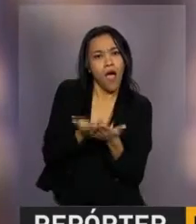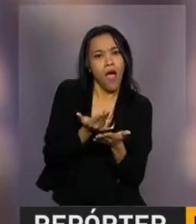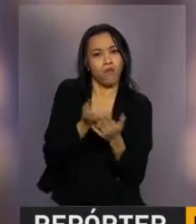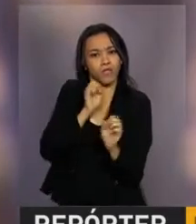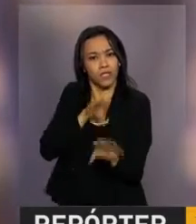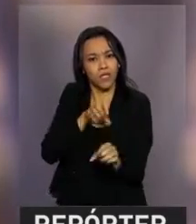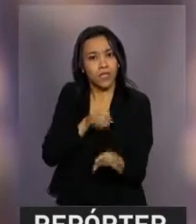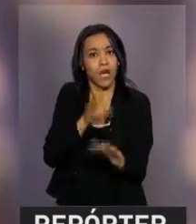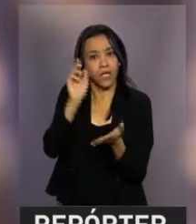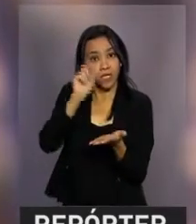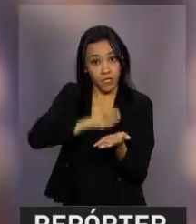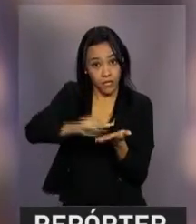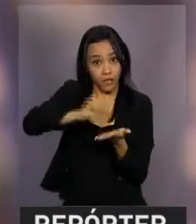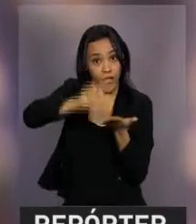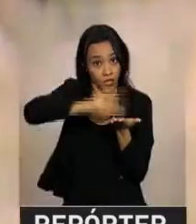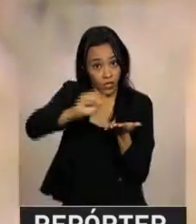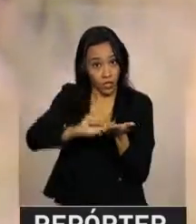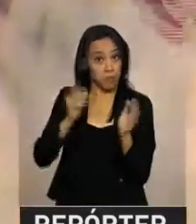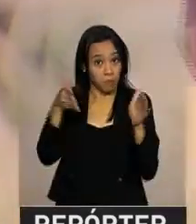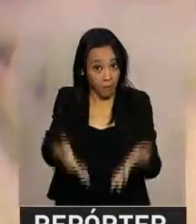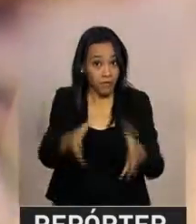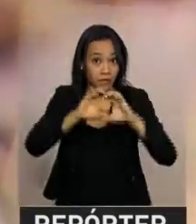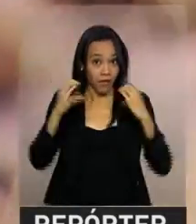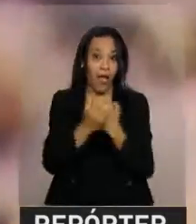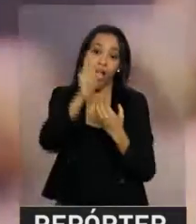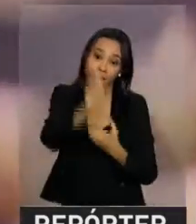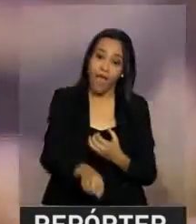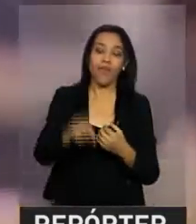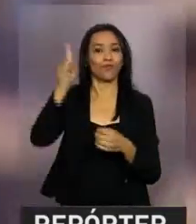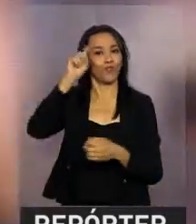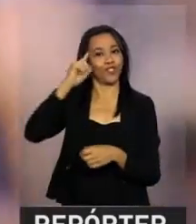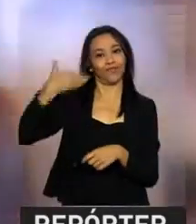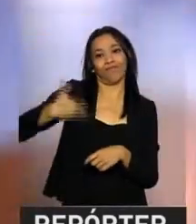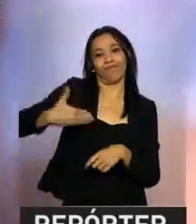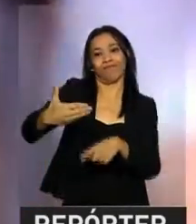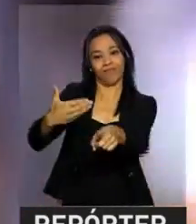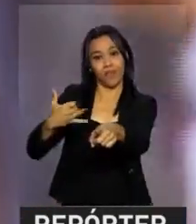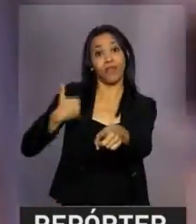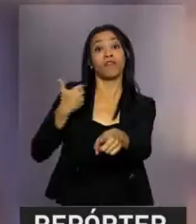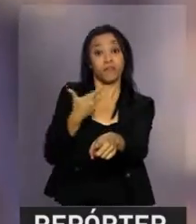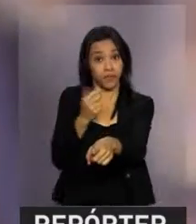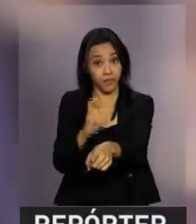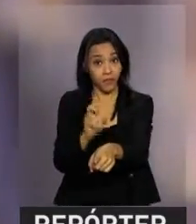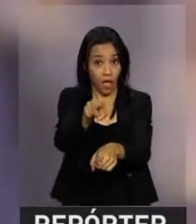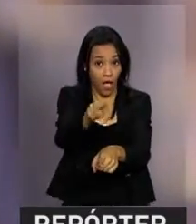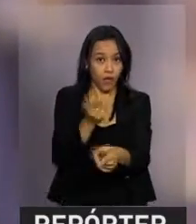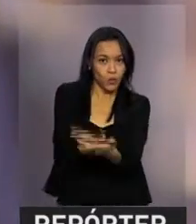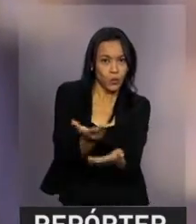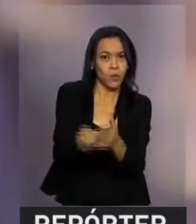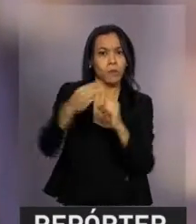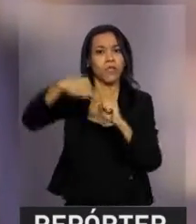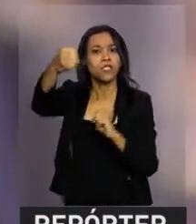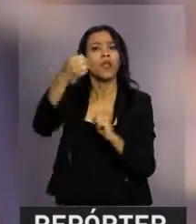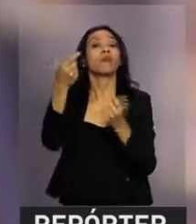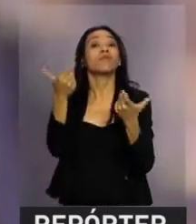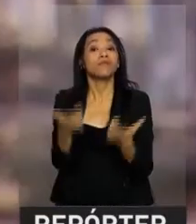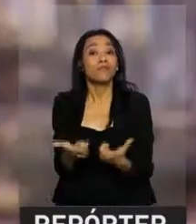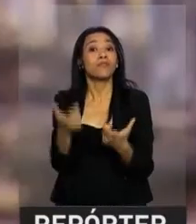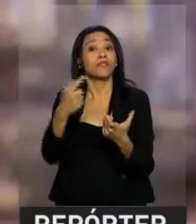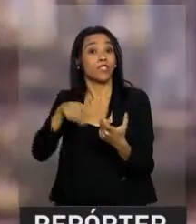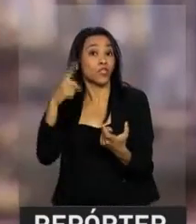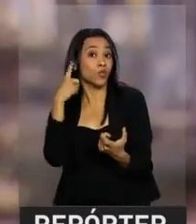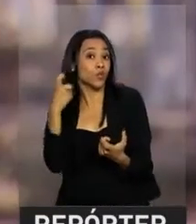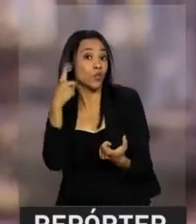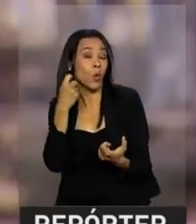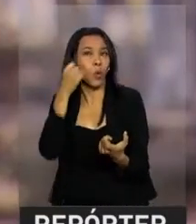artigos e participar de congressos essa é a rotina de bárbara de 25 anos a estudante faz mestrado imagem som na